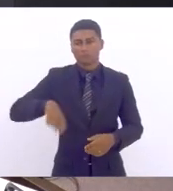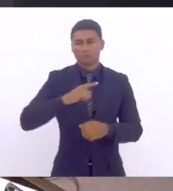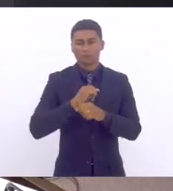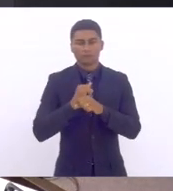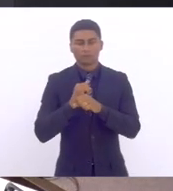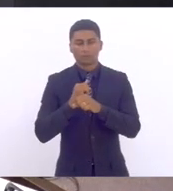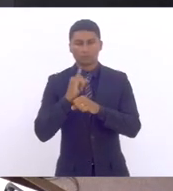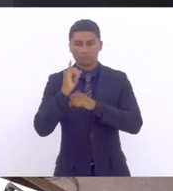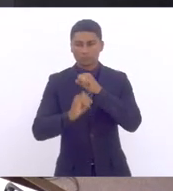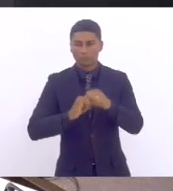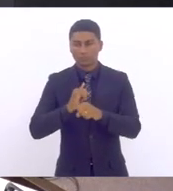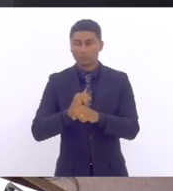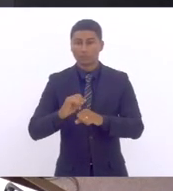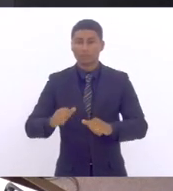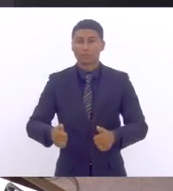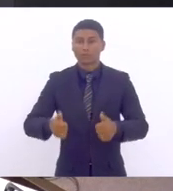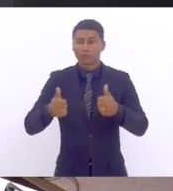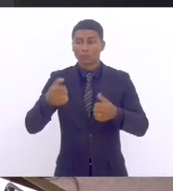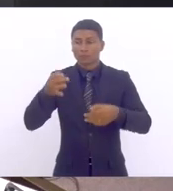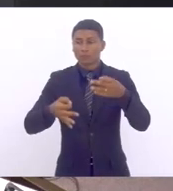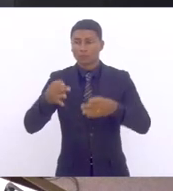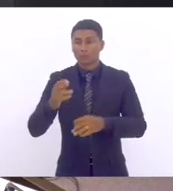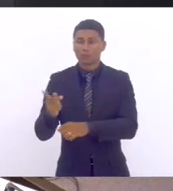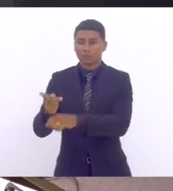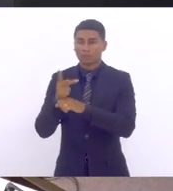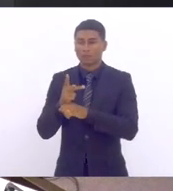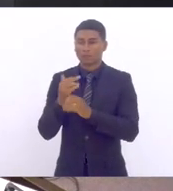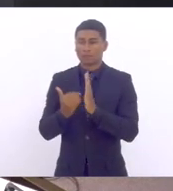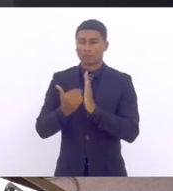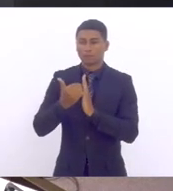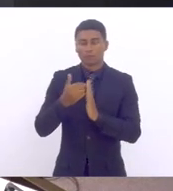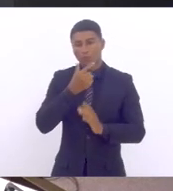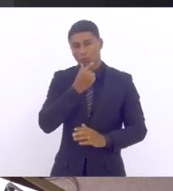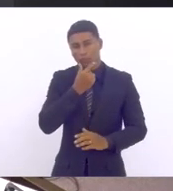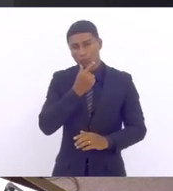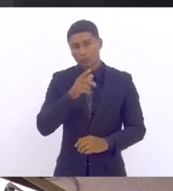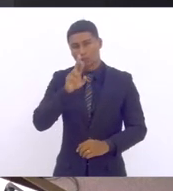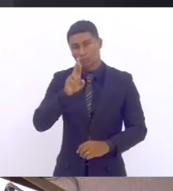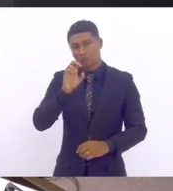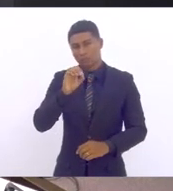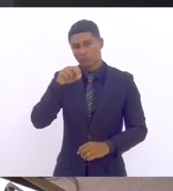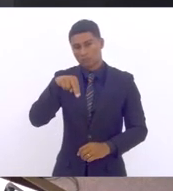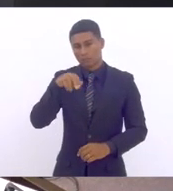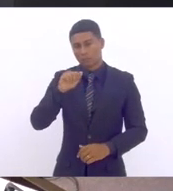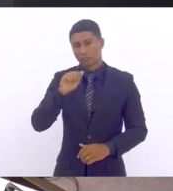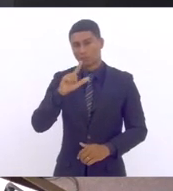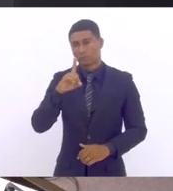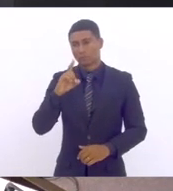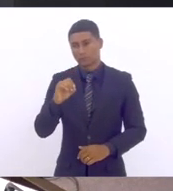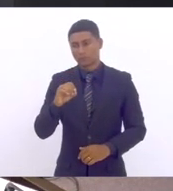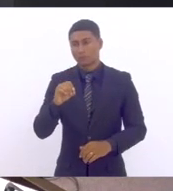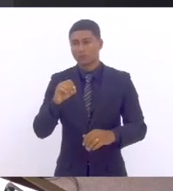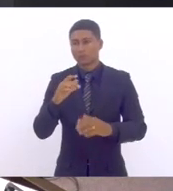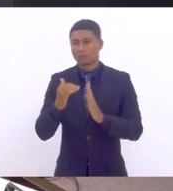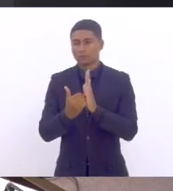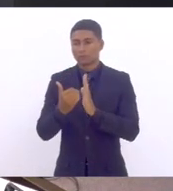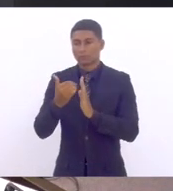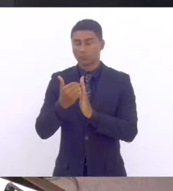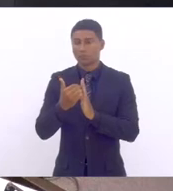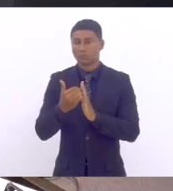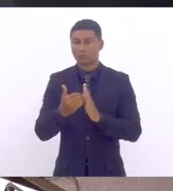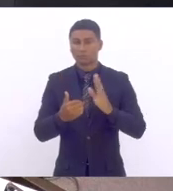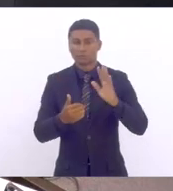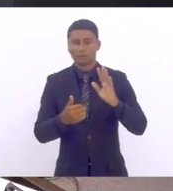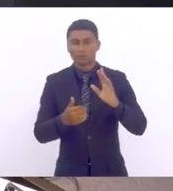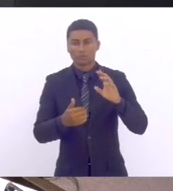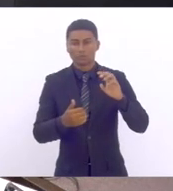foi o melhor jogador brasileiro que ganhou mais prêmios na FIFA, todo mundo fala do Ronaldo. É, quem mais ganhou títulos na FIFA foi a Marta,